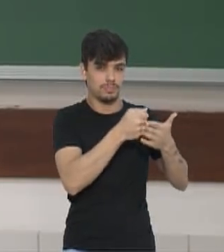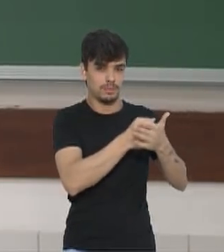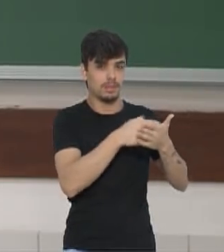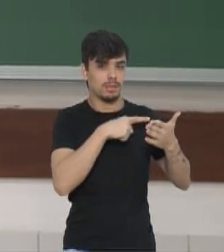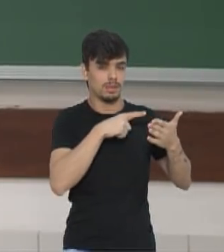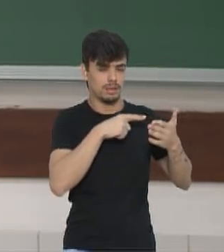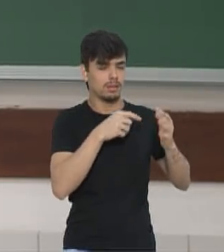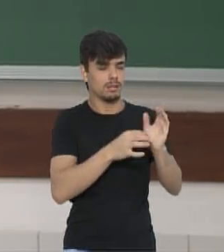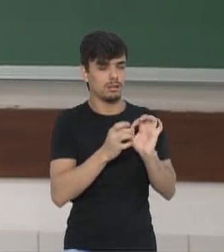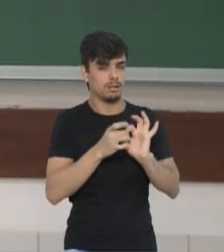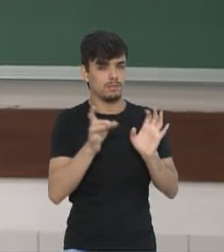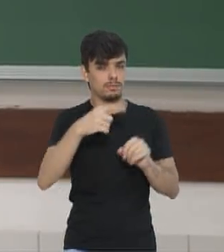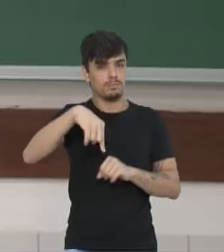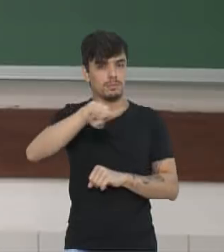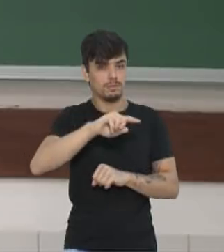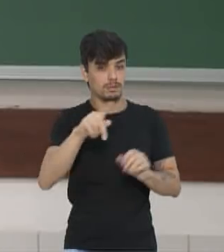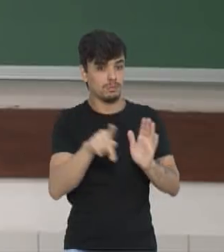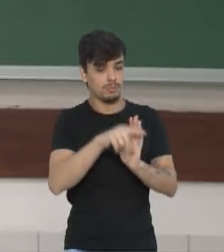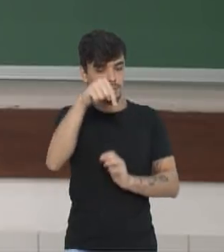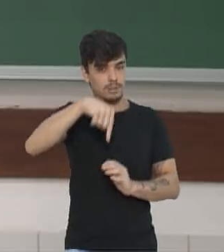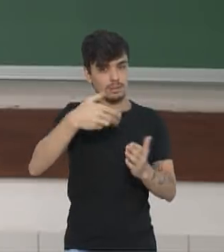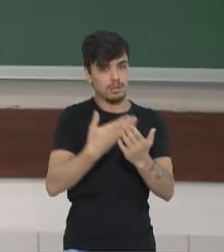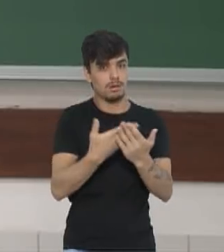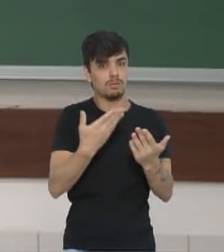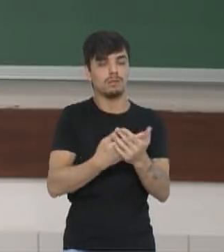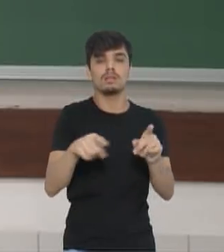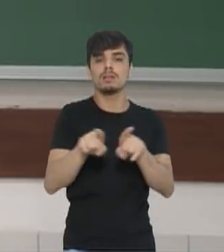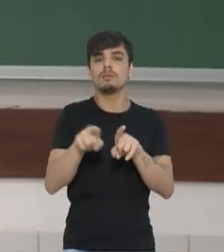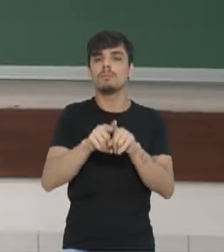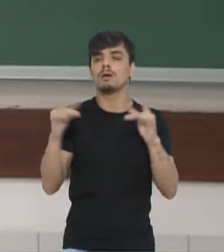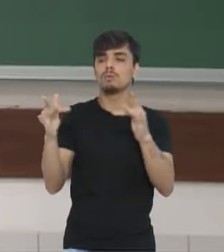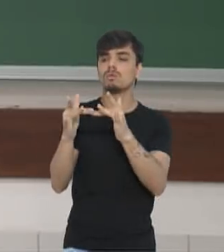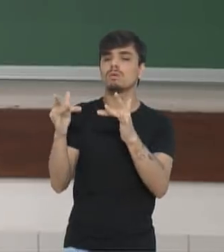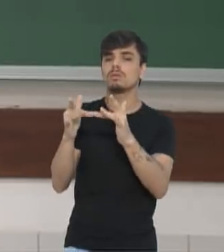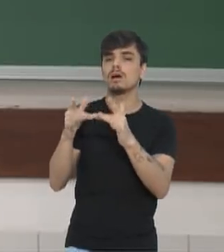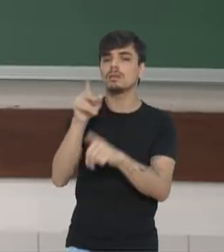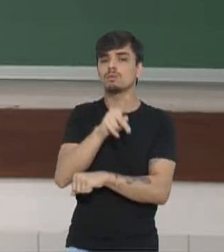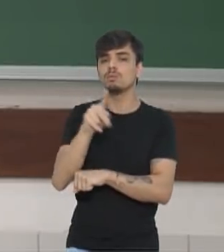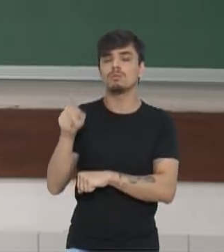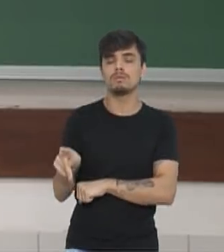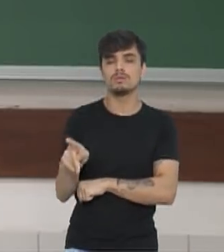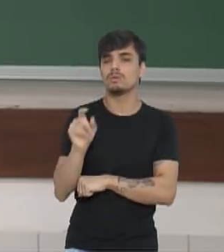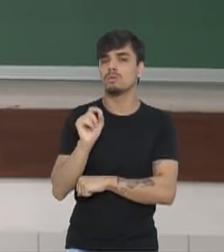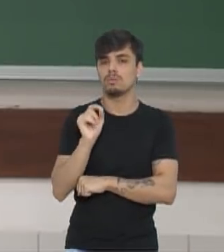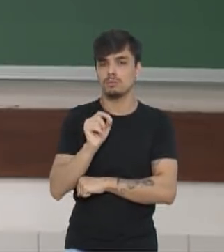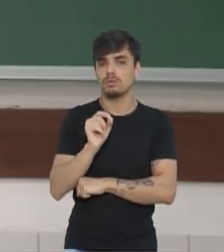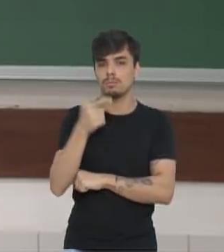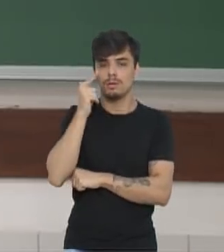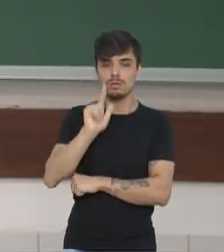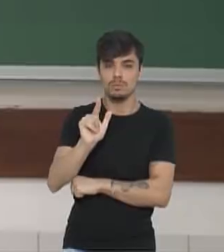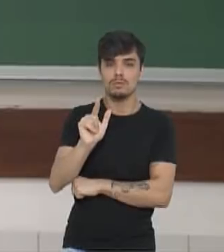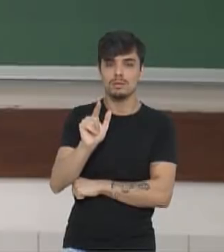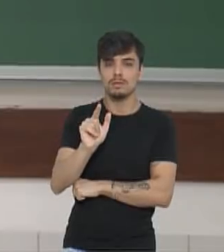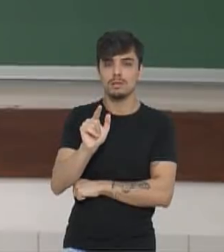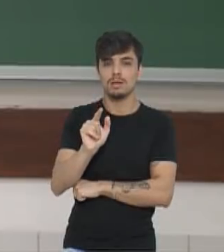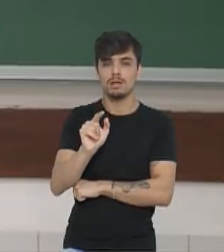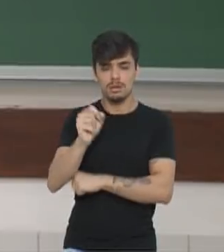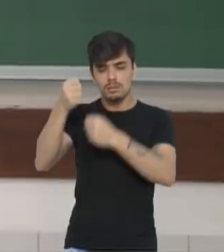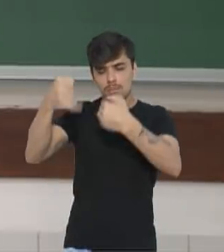está lá disponibilizada dessa aula e também entrar sempre em contato com o seu professor, para assim você conseguir